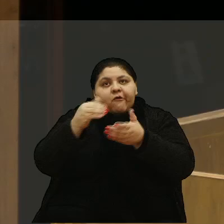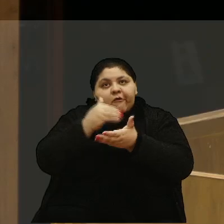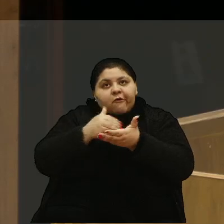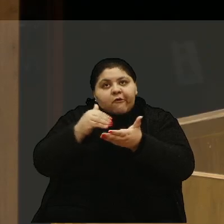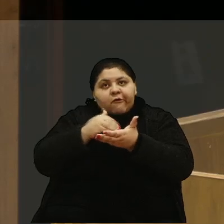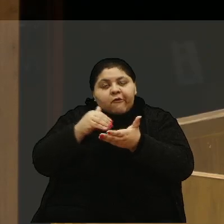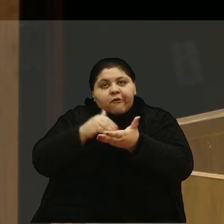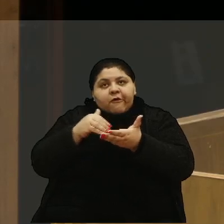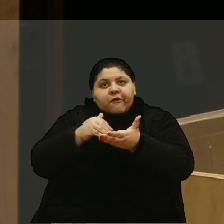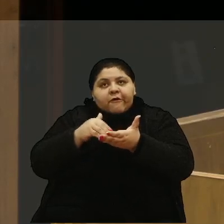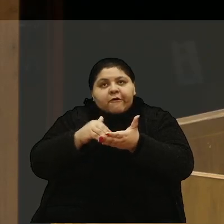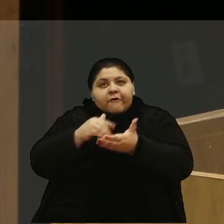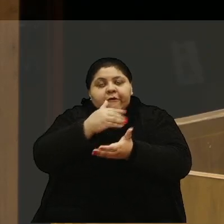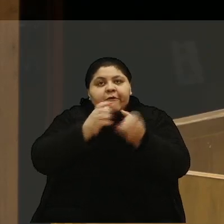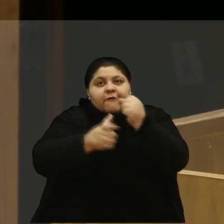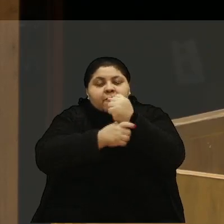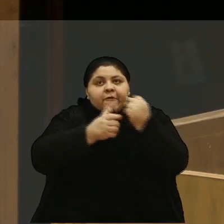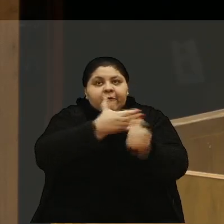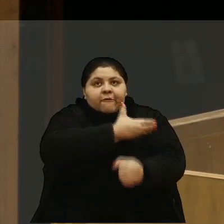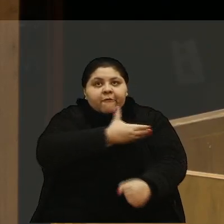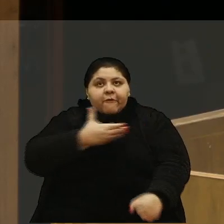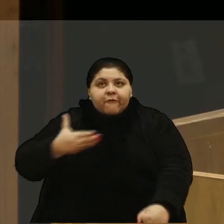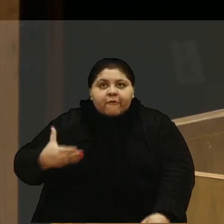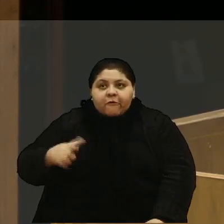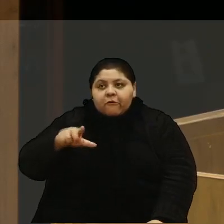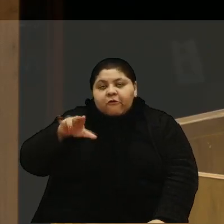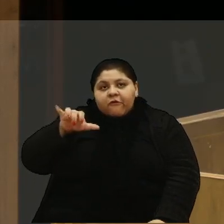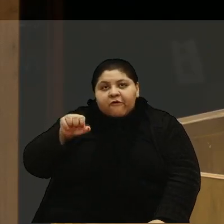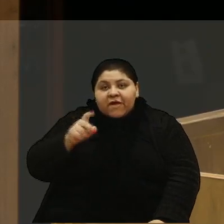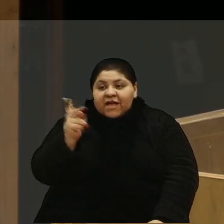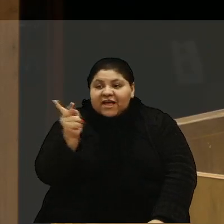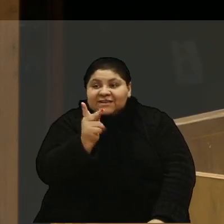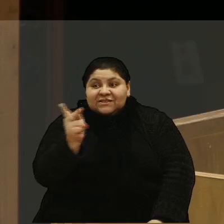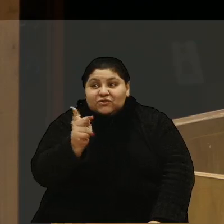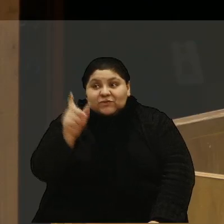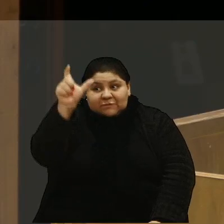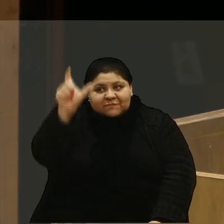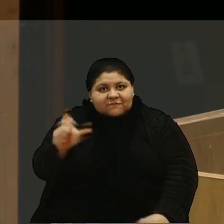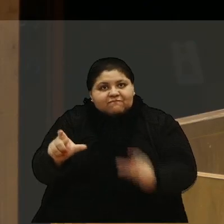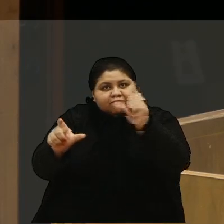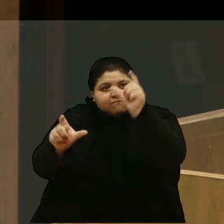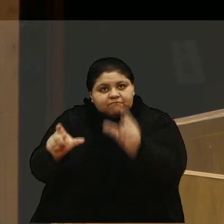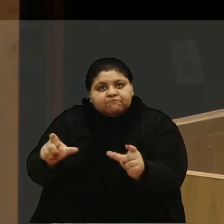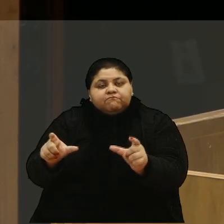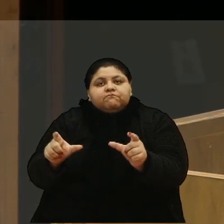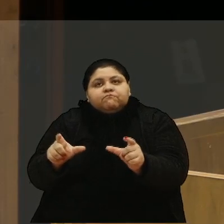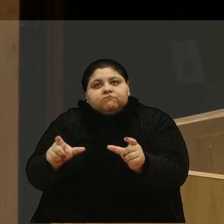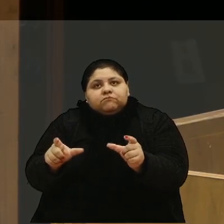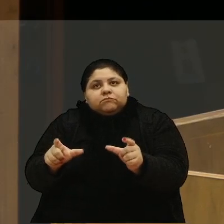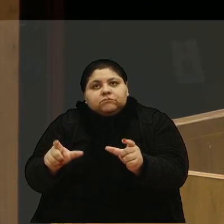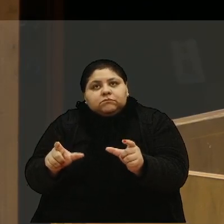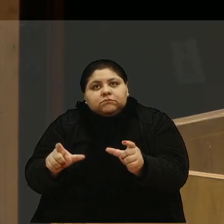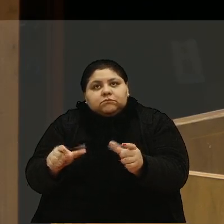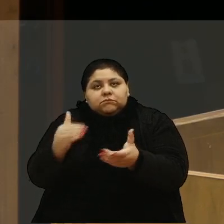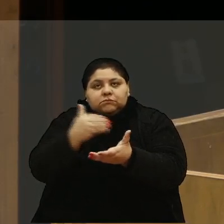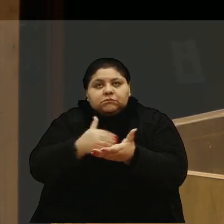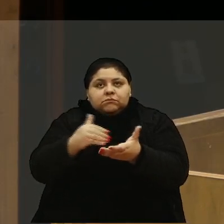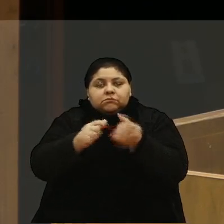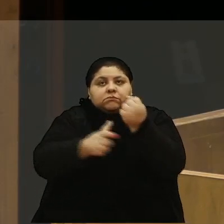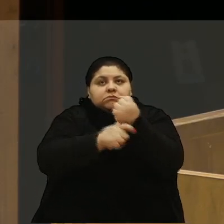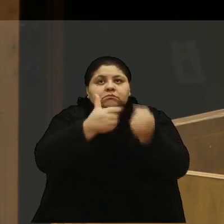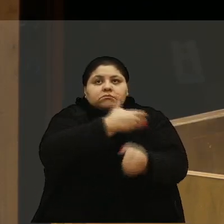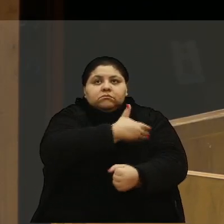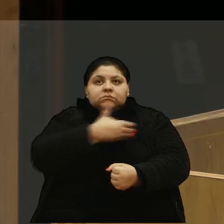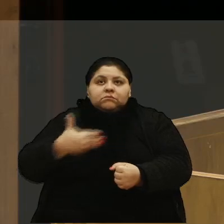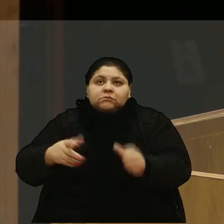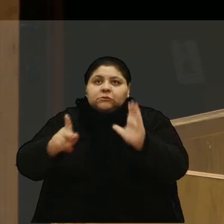Coronel Luiz. Se não fossem essas duas pessoas, essas duas figuras, o secretário de Segurança Pública estava com